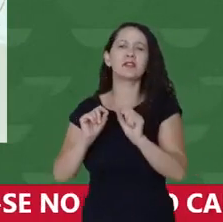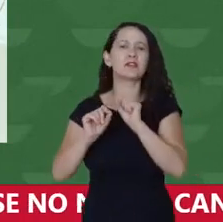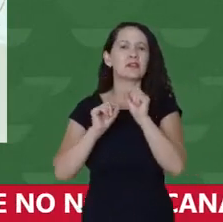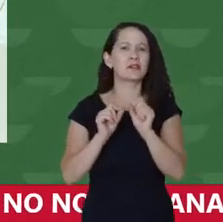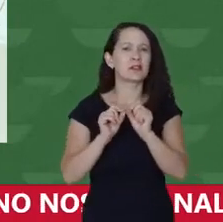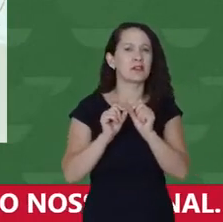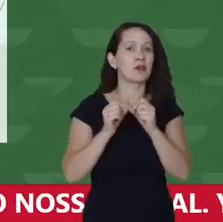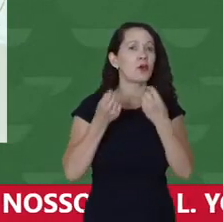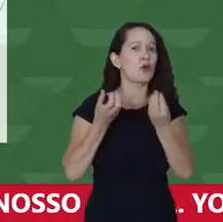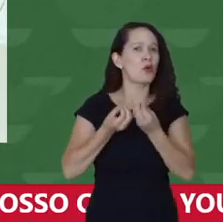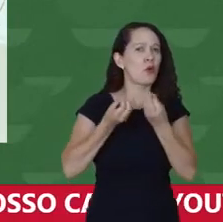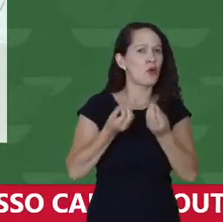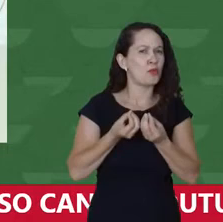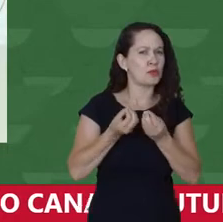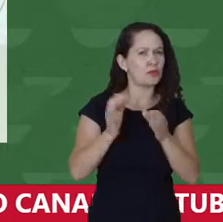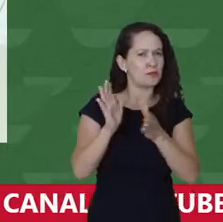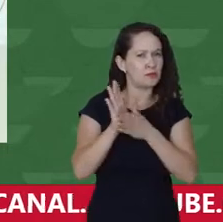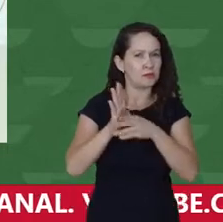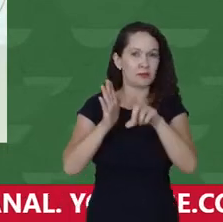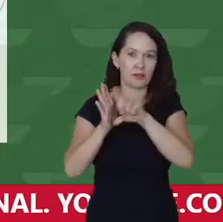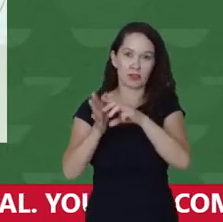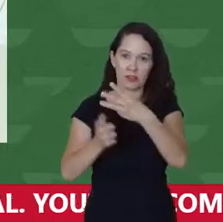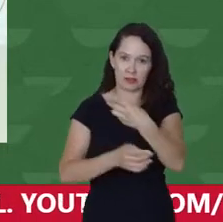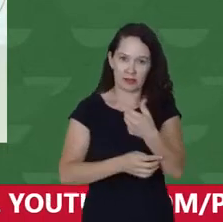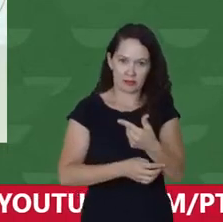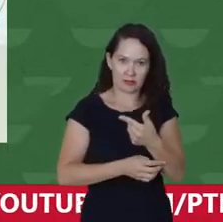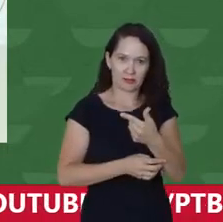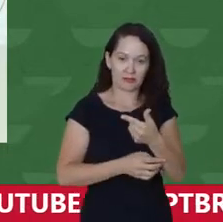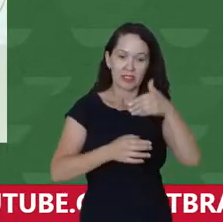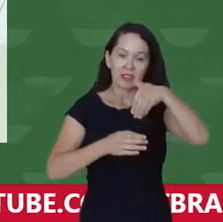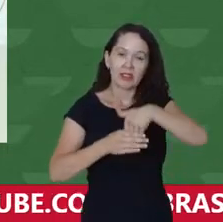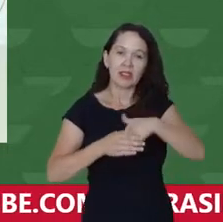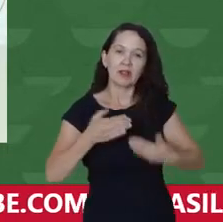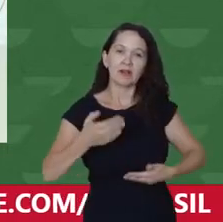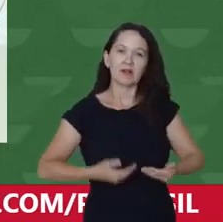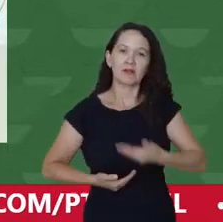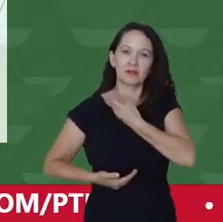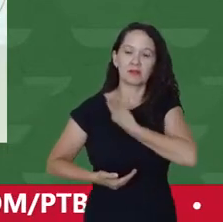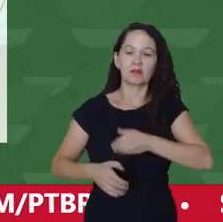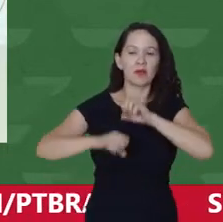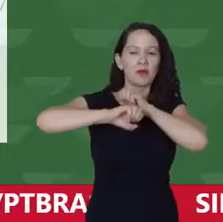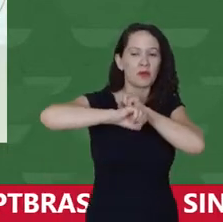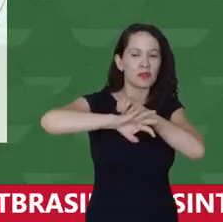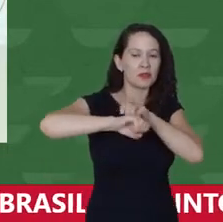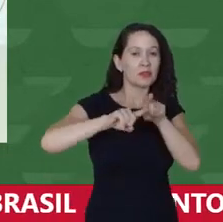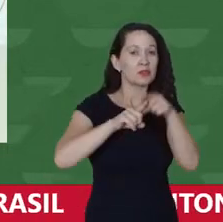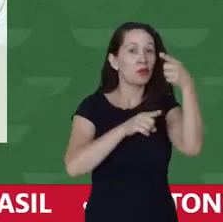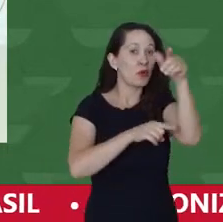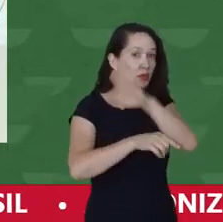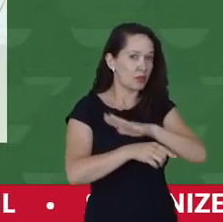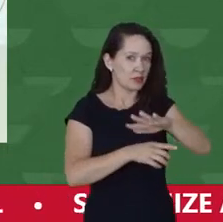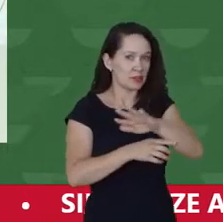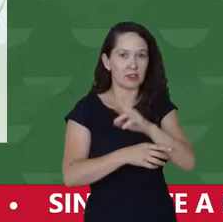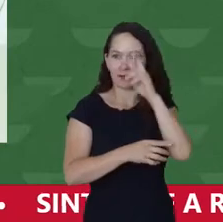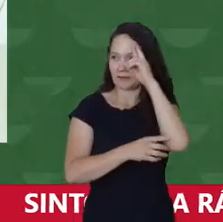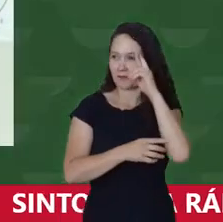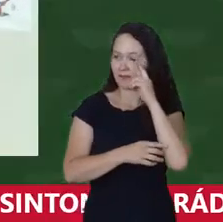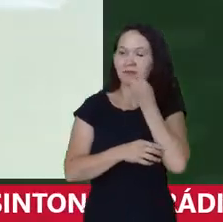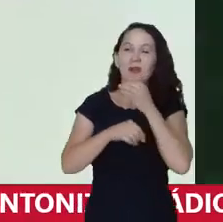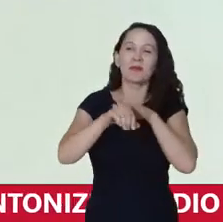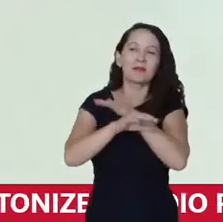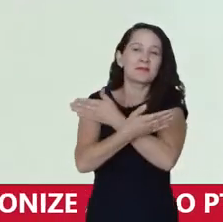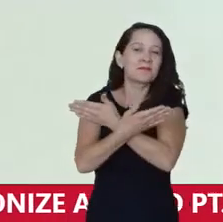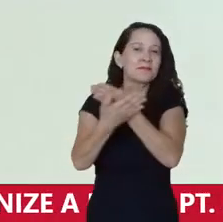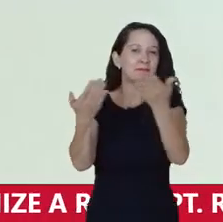os reflexos dessa PEC 32, exatamente no serviço público, na educação e nas outras áreas também. Rosilene. Boa